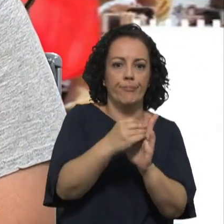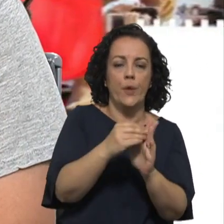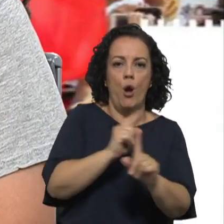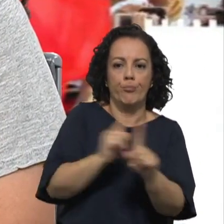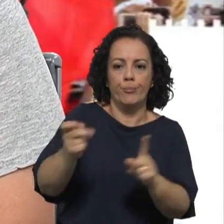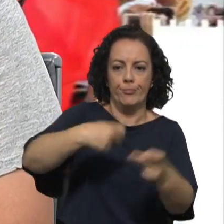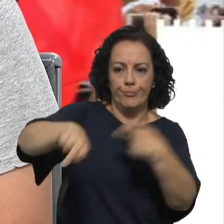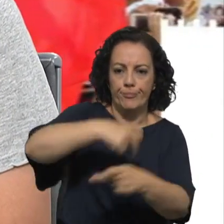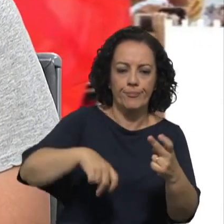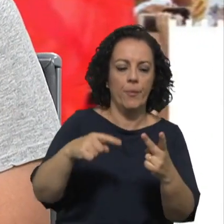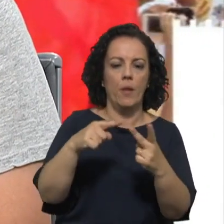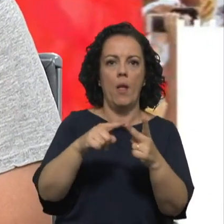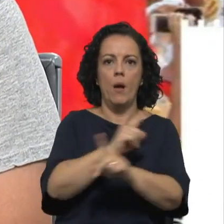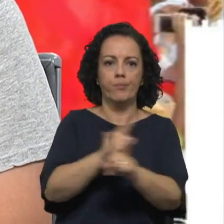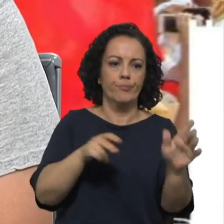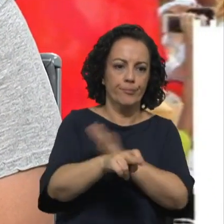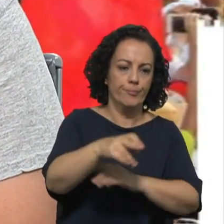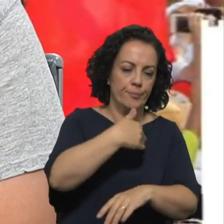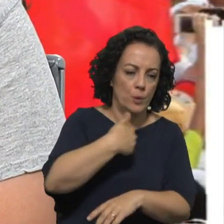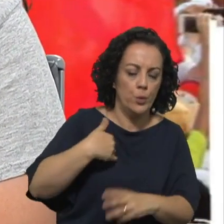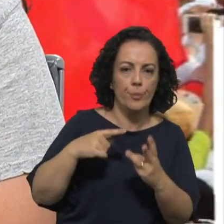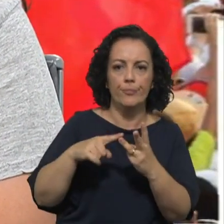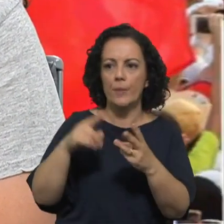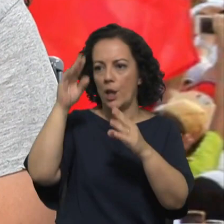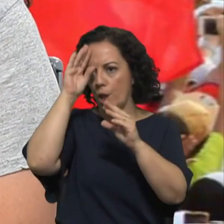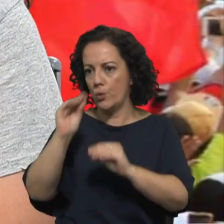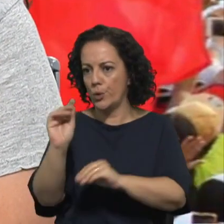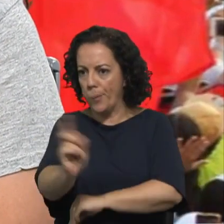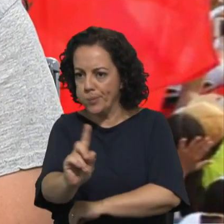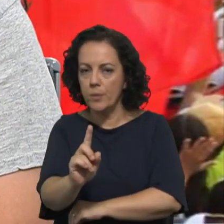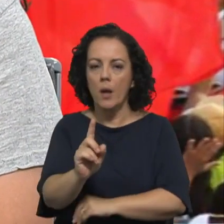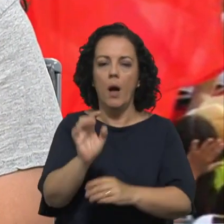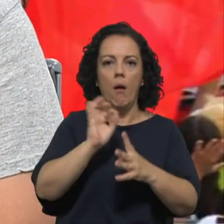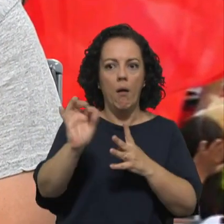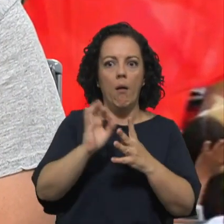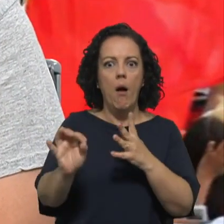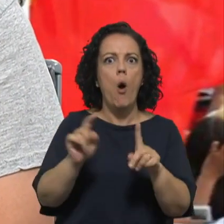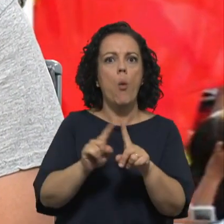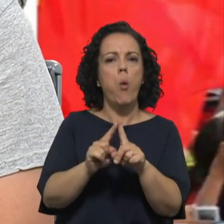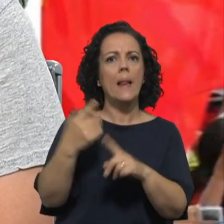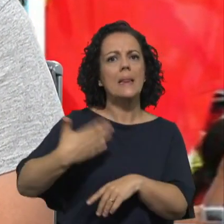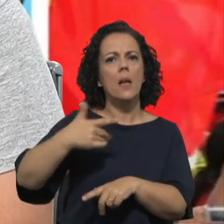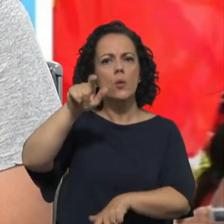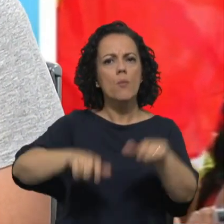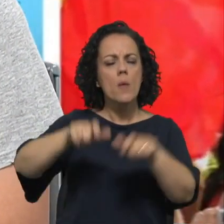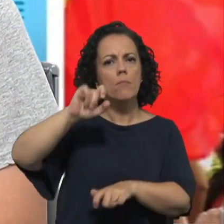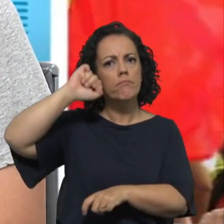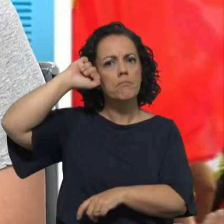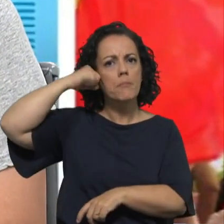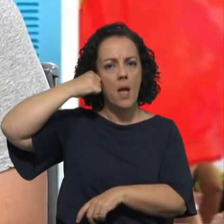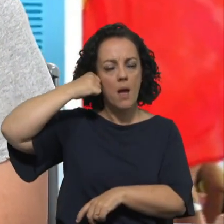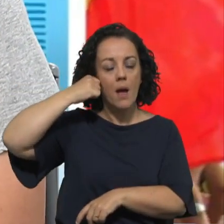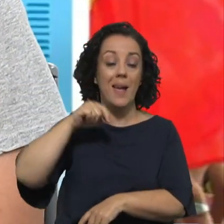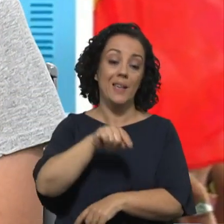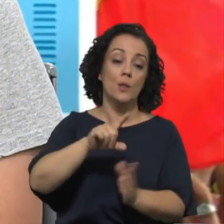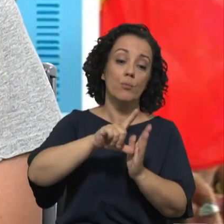era não ter acesso à saúde, ou não ter acesso à educação. Então, este projeto pretende exatamente fazer aqui uma visão